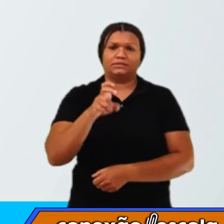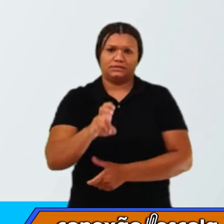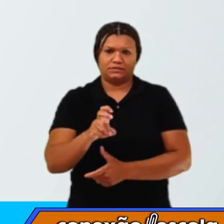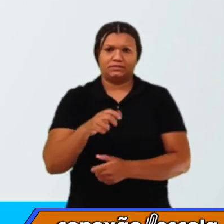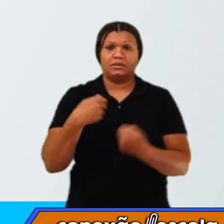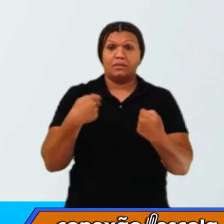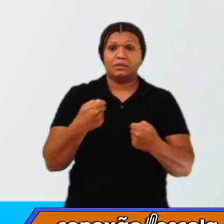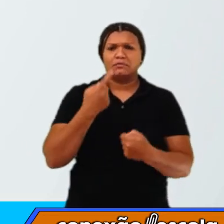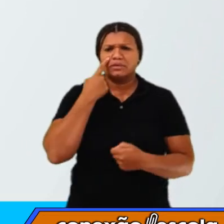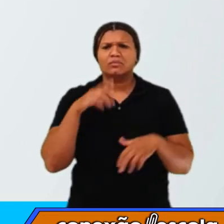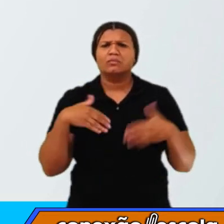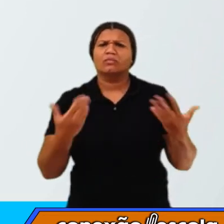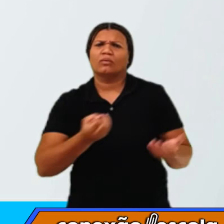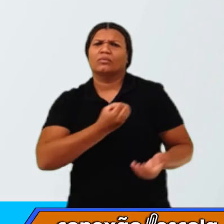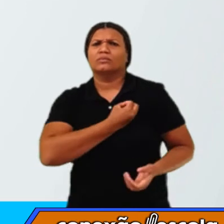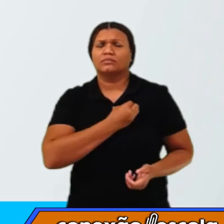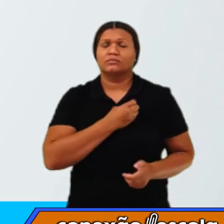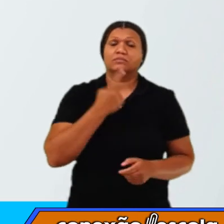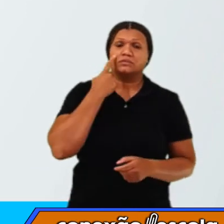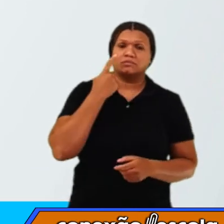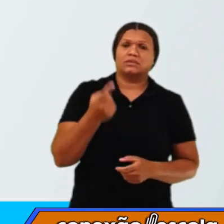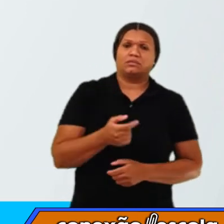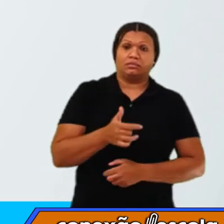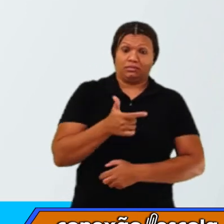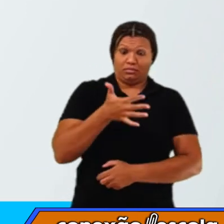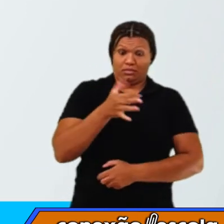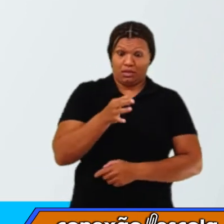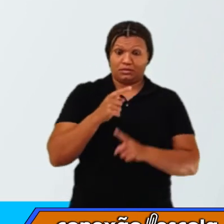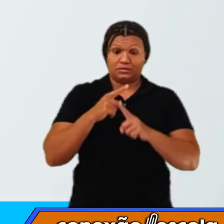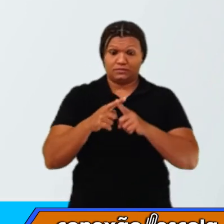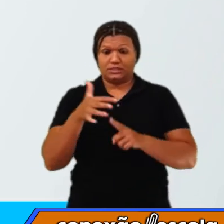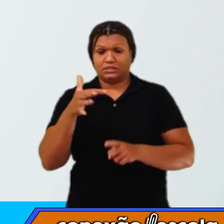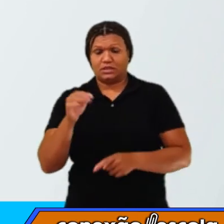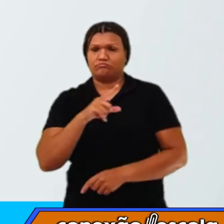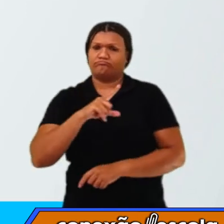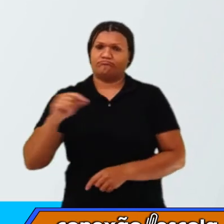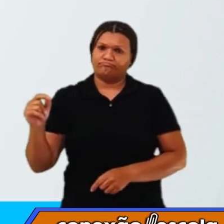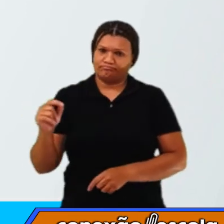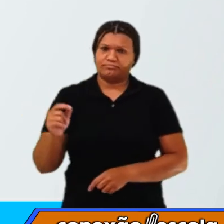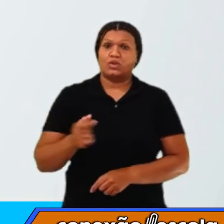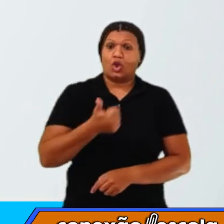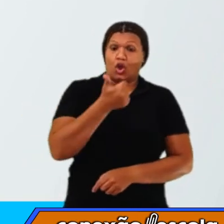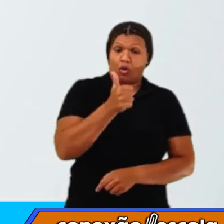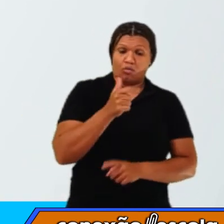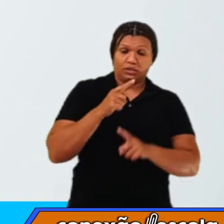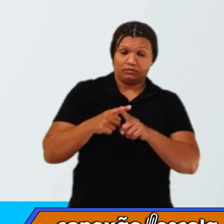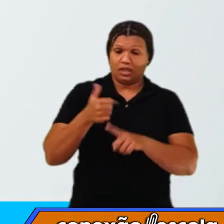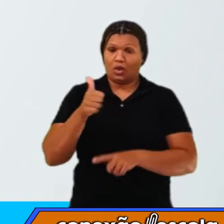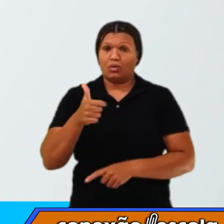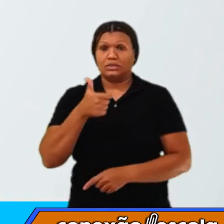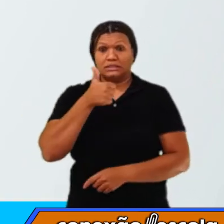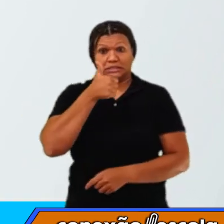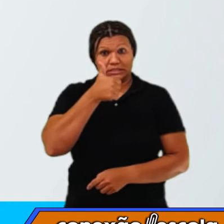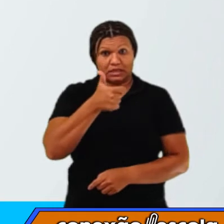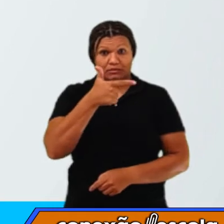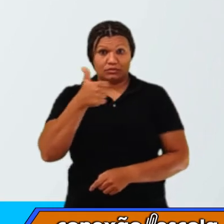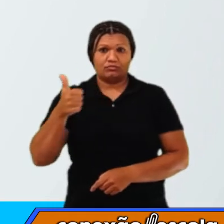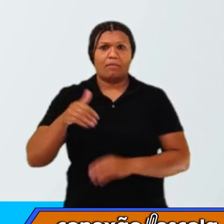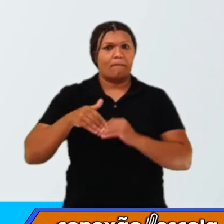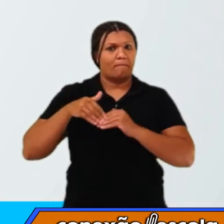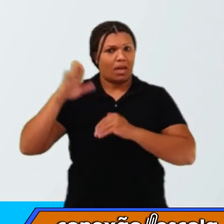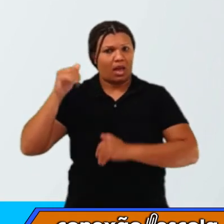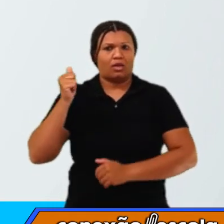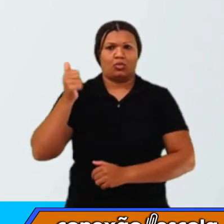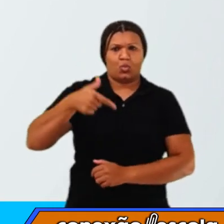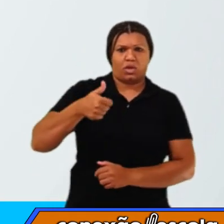vezes para dar 125 10 vezes descem 11 vezes 11 é 121 até mais do que